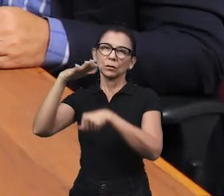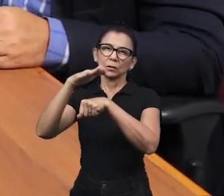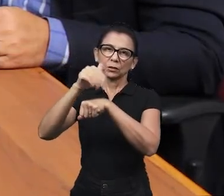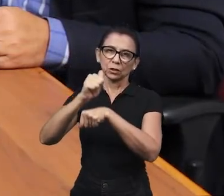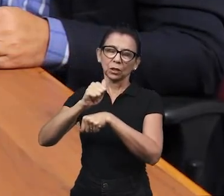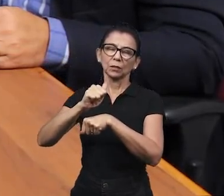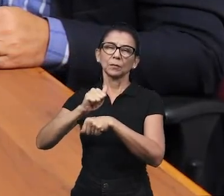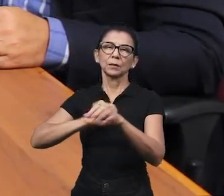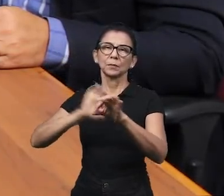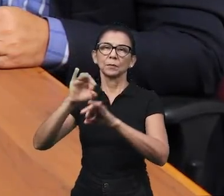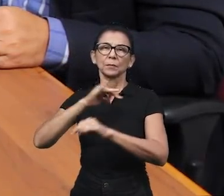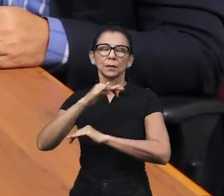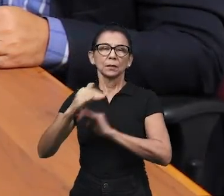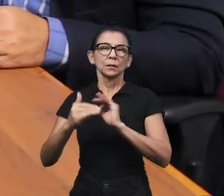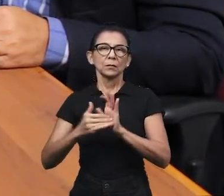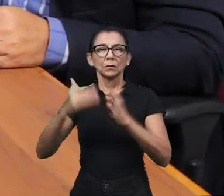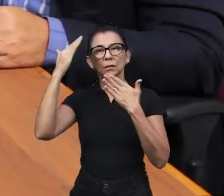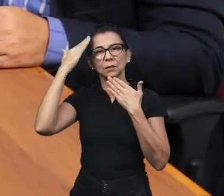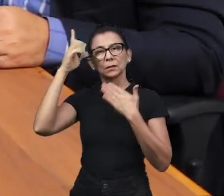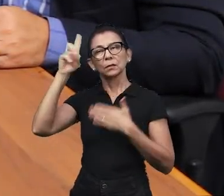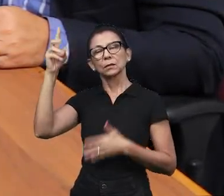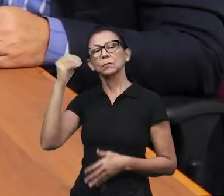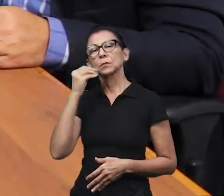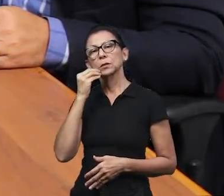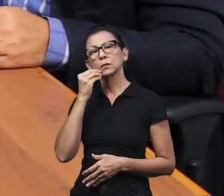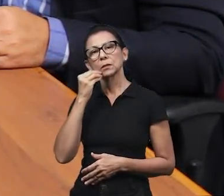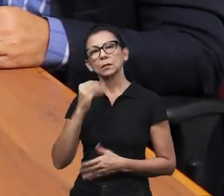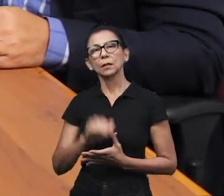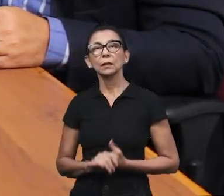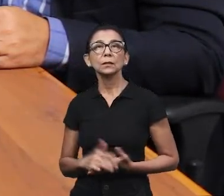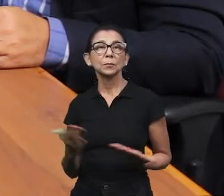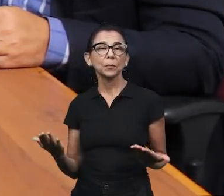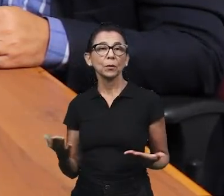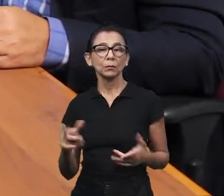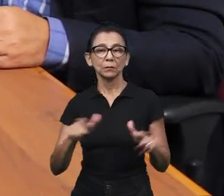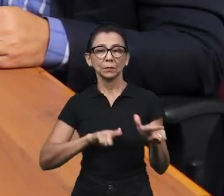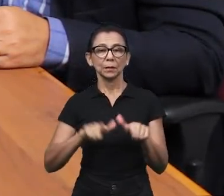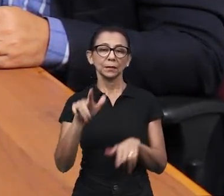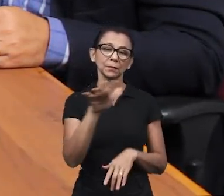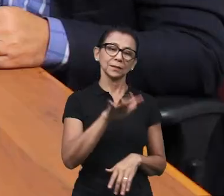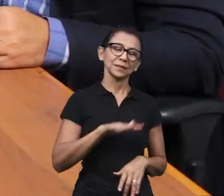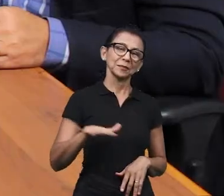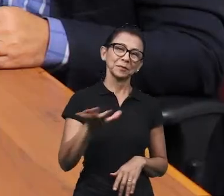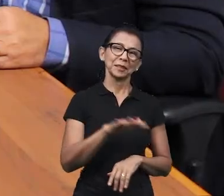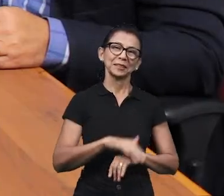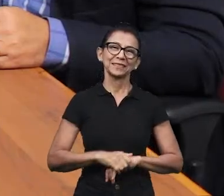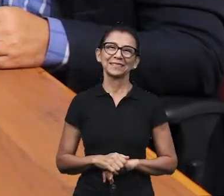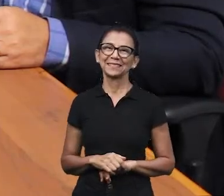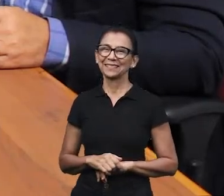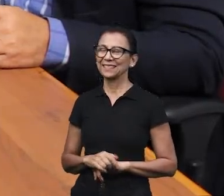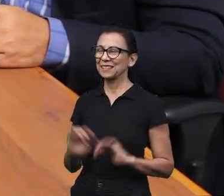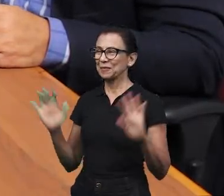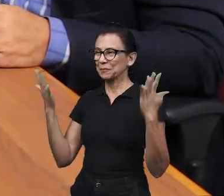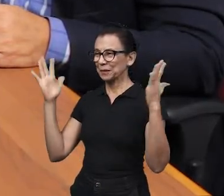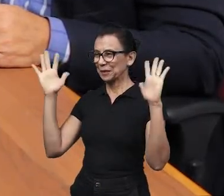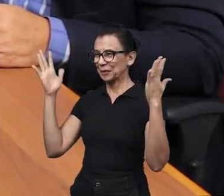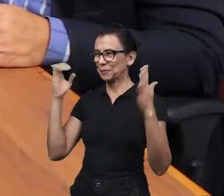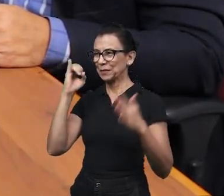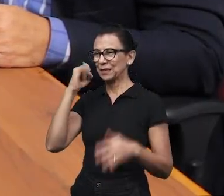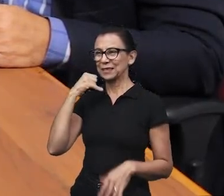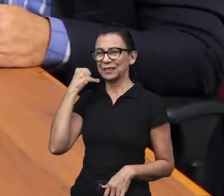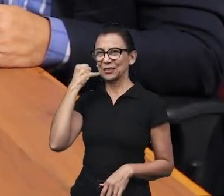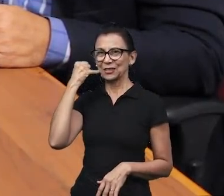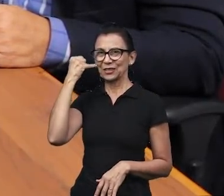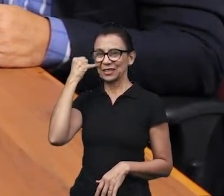Senhor. Então eu agradeço aqui pela oportunidade, por estar estreando esse ambiente aqui. Eu vou dizer, está de parabéns, viu, Josias? Obrigado. Soube